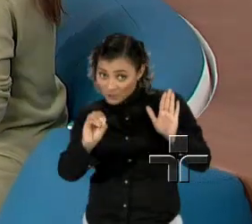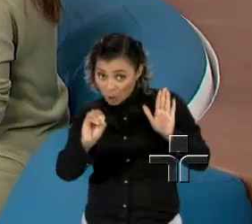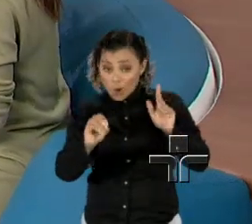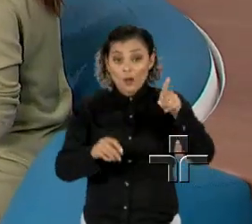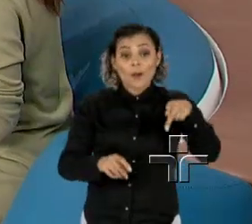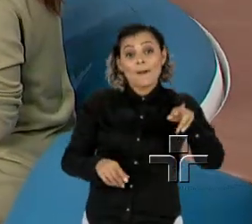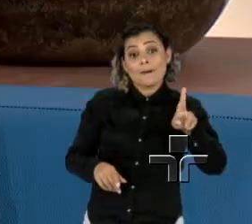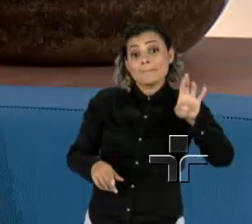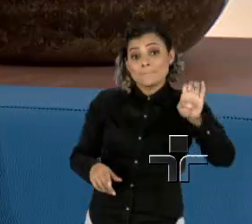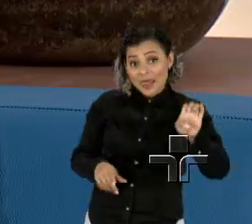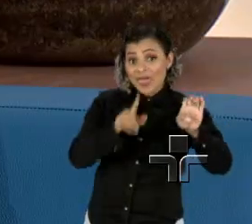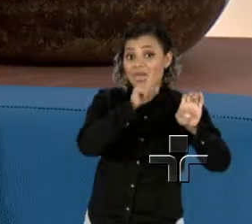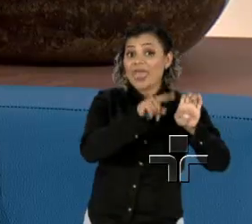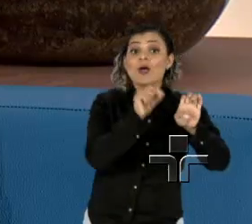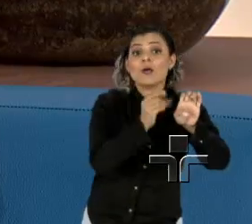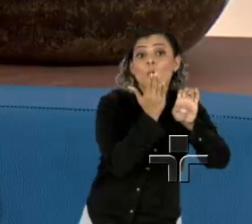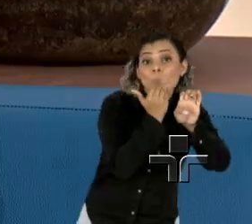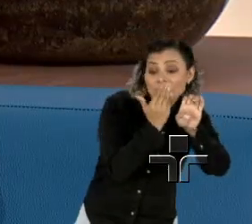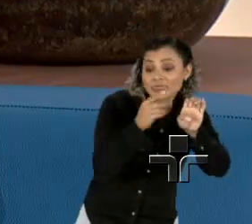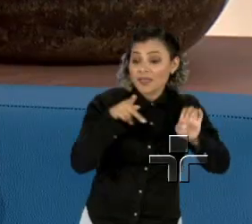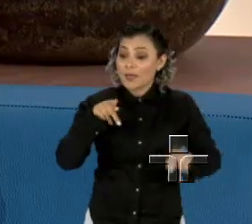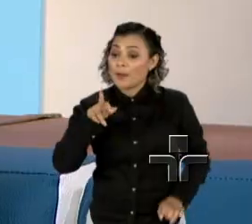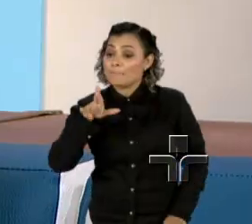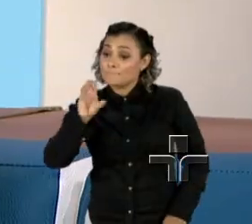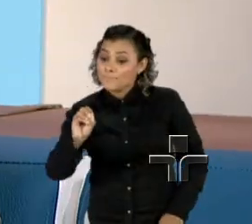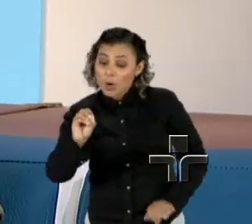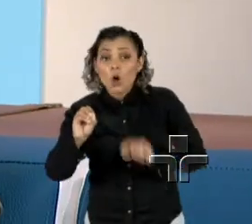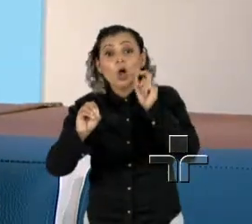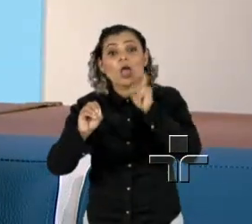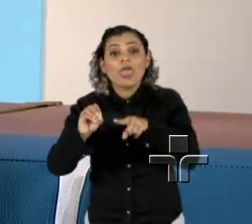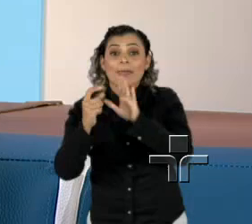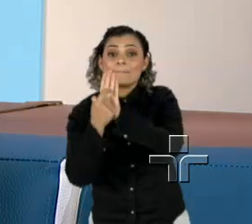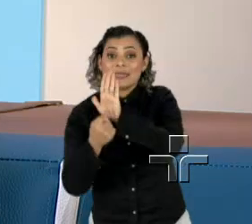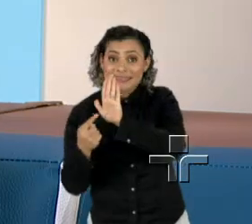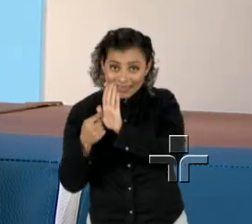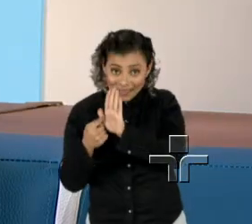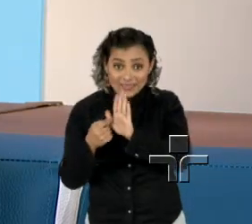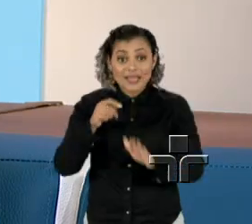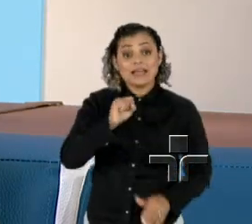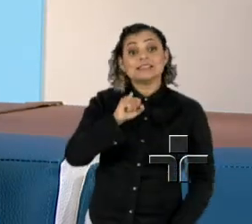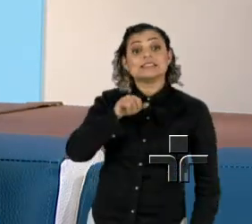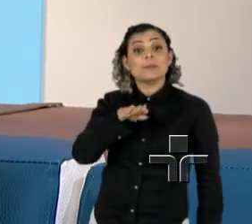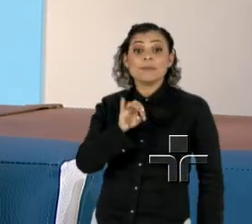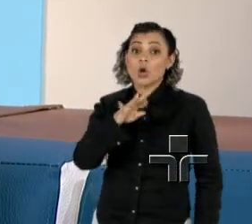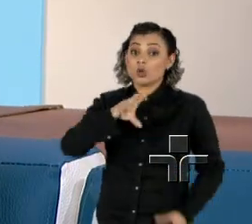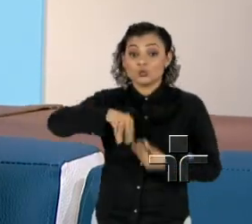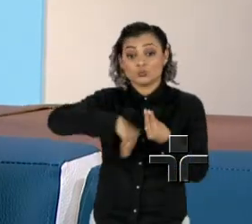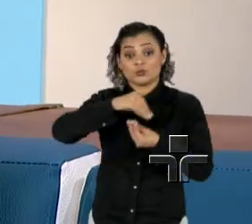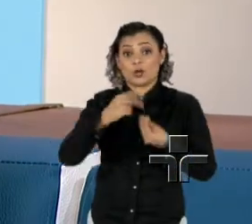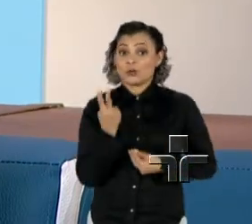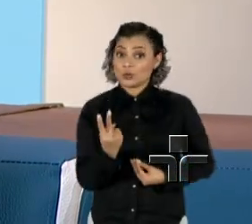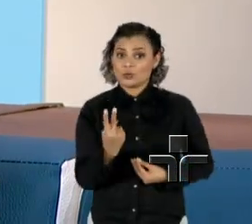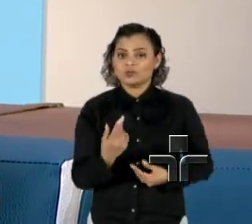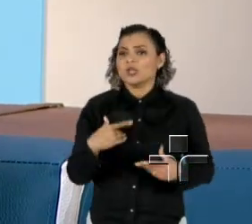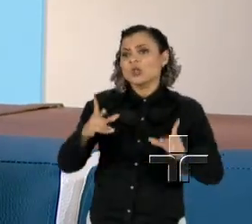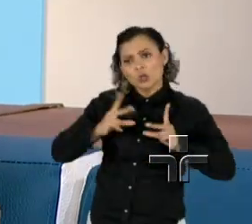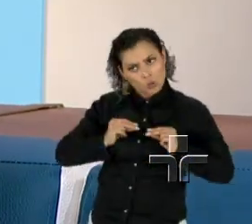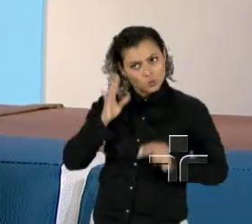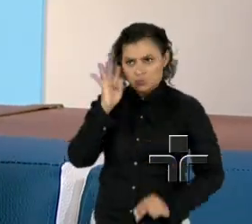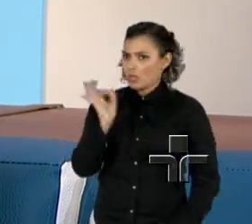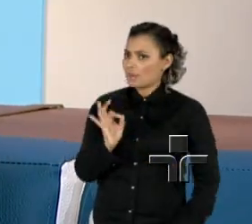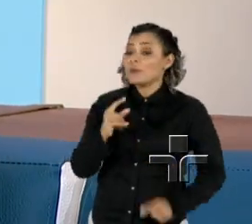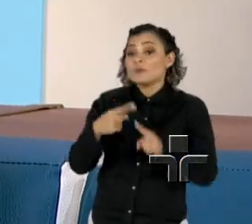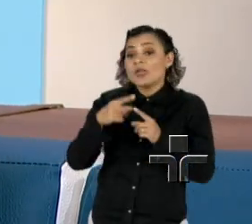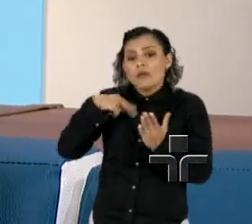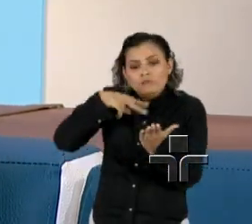a junção desses dois, exatamente. Você já tinha ouvido falar nisso tudo? Não, assim, dessa forma não, né? A gente lê alguma coisa na internet, a gente que é mãe, a gente sempre